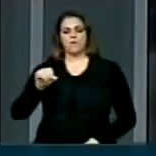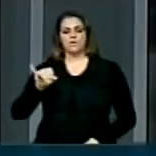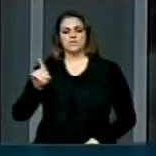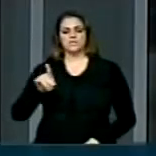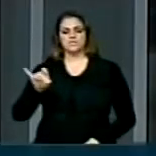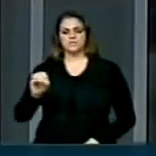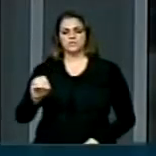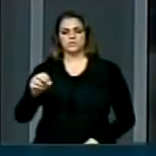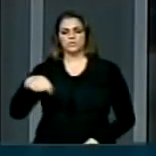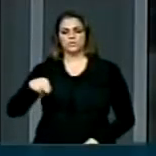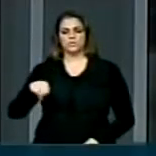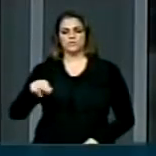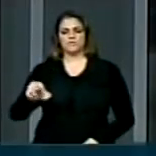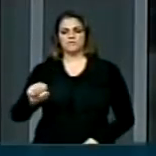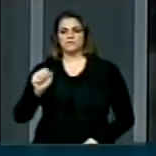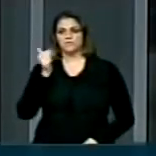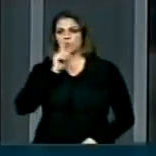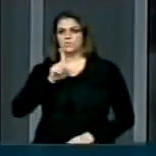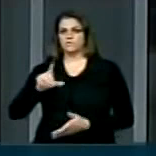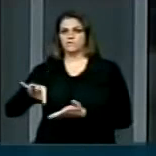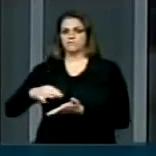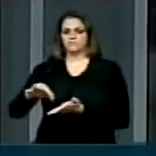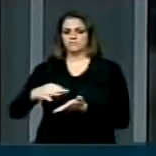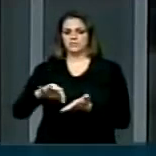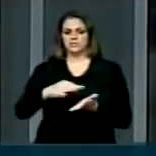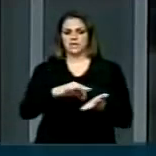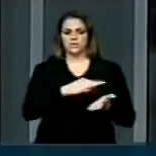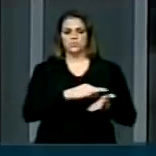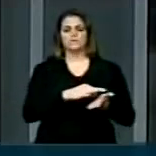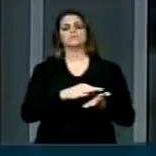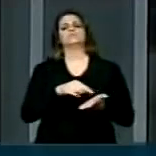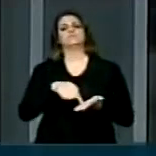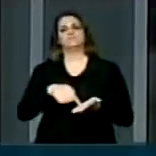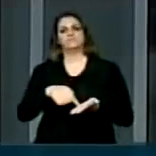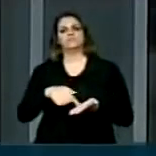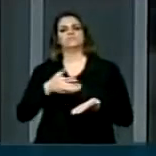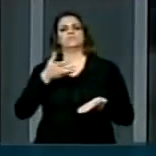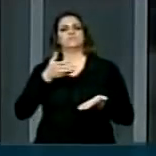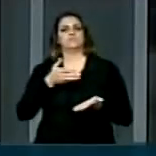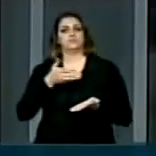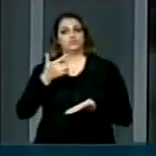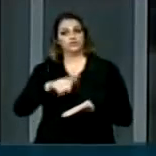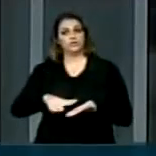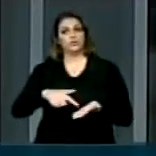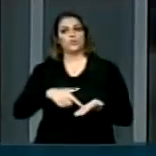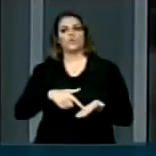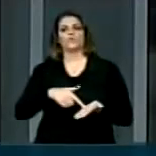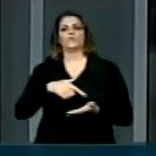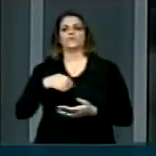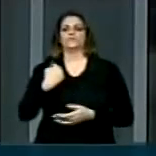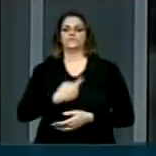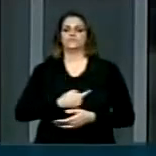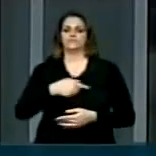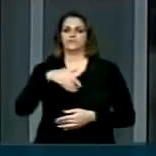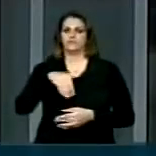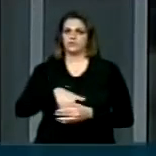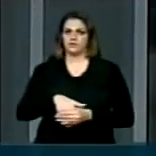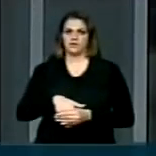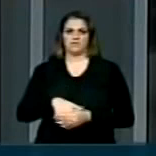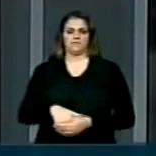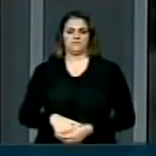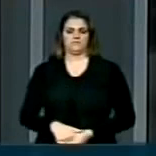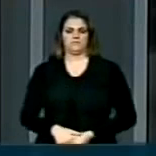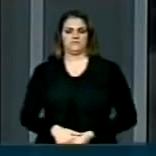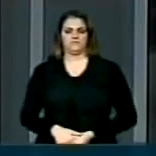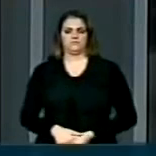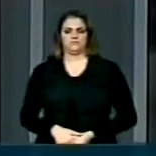conseguiu o número necessário da assinatura para que o texto seja reapreciado pelo plenário. Ou seja,